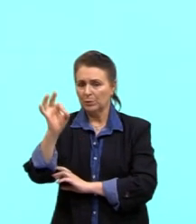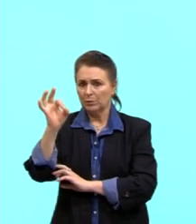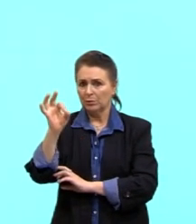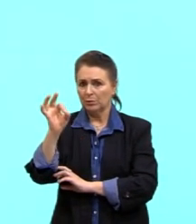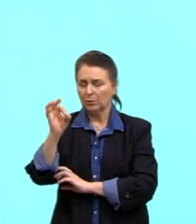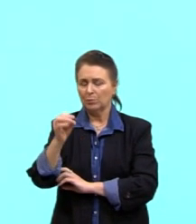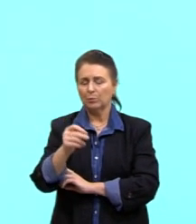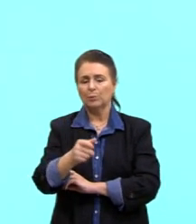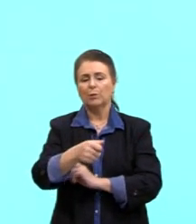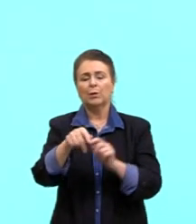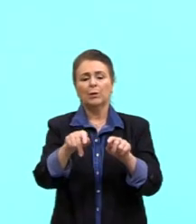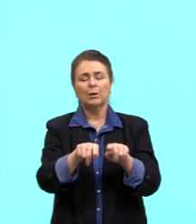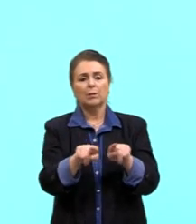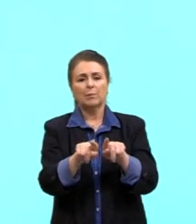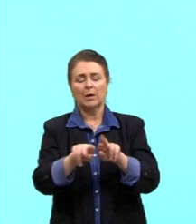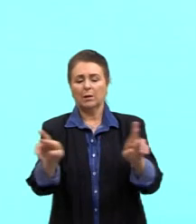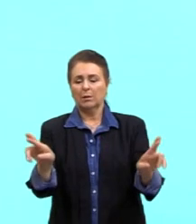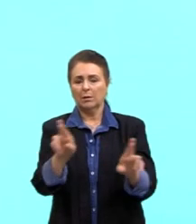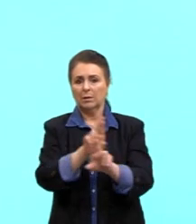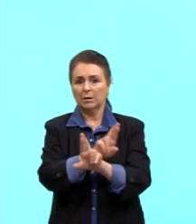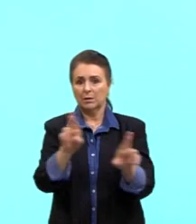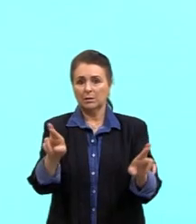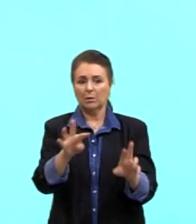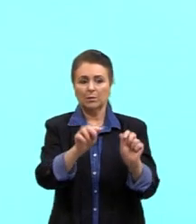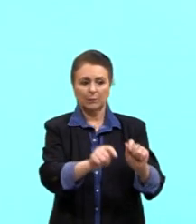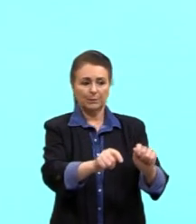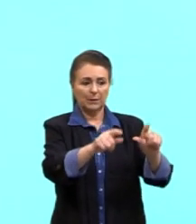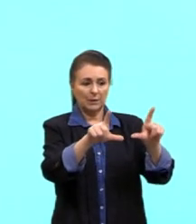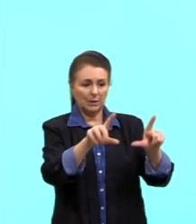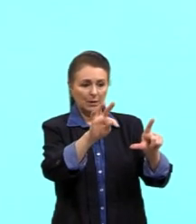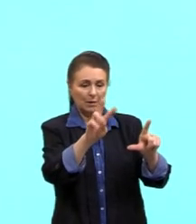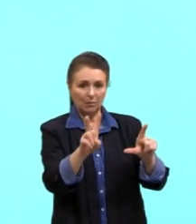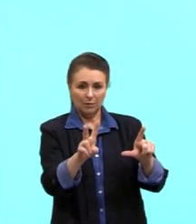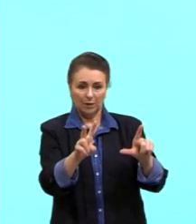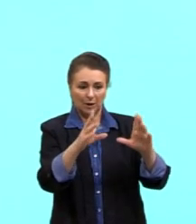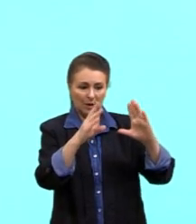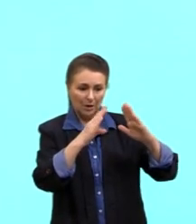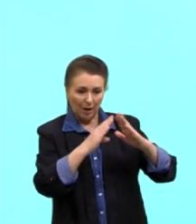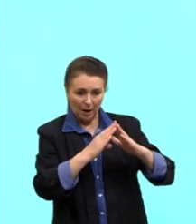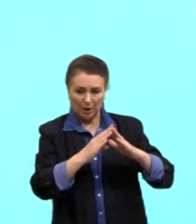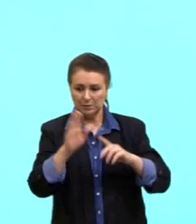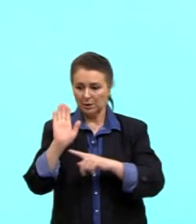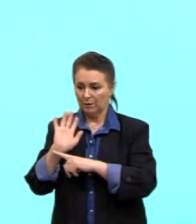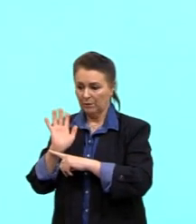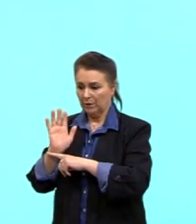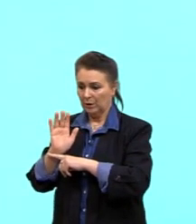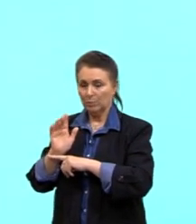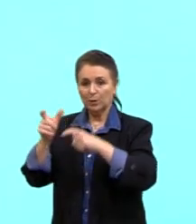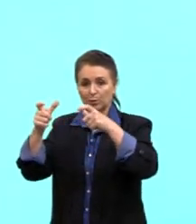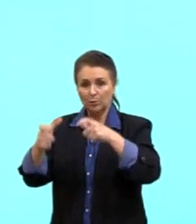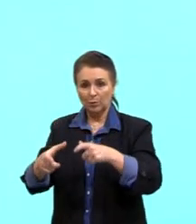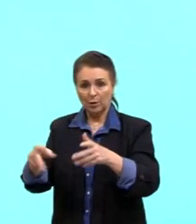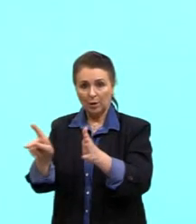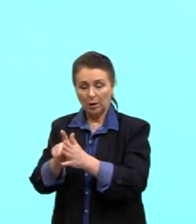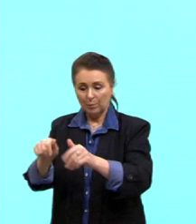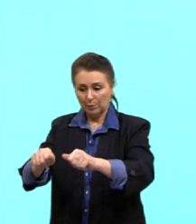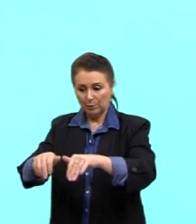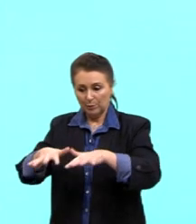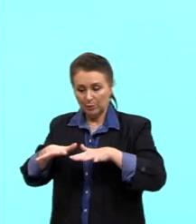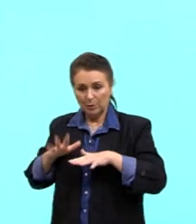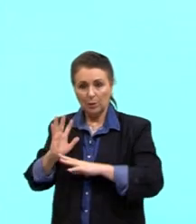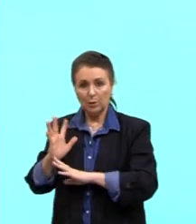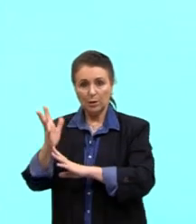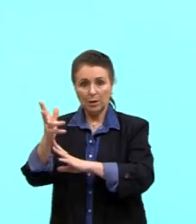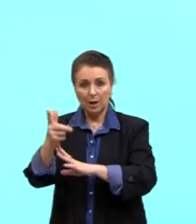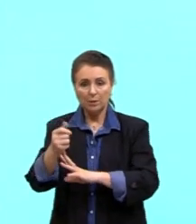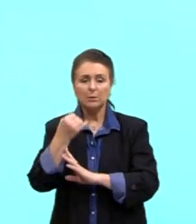quando a gente fala da relação TV em casa e filmes no cinema, esses dados podem dar material